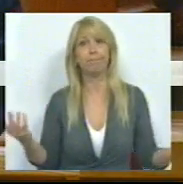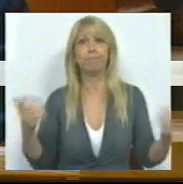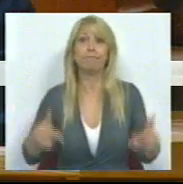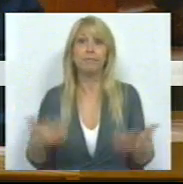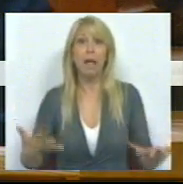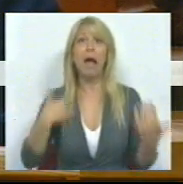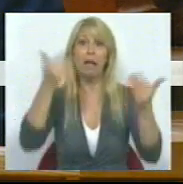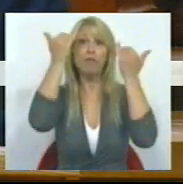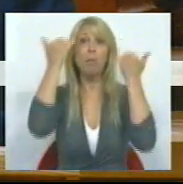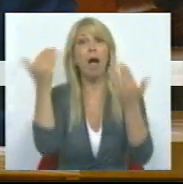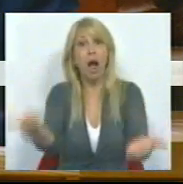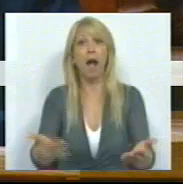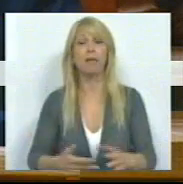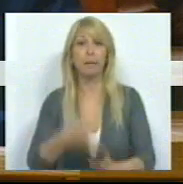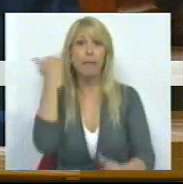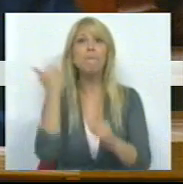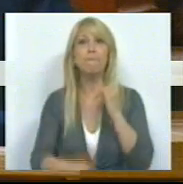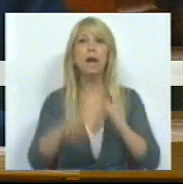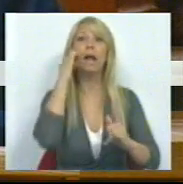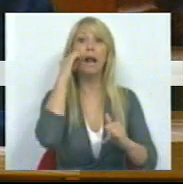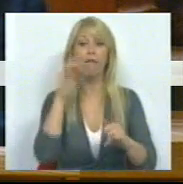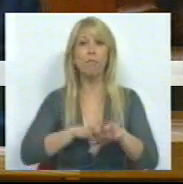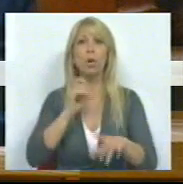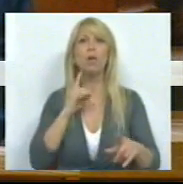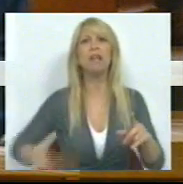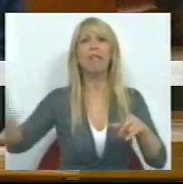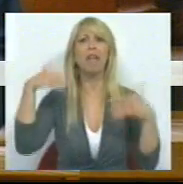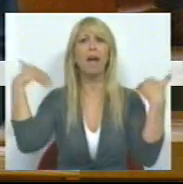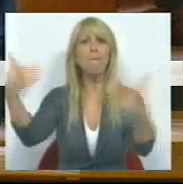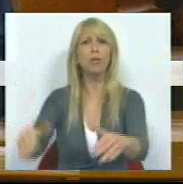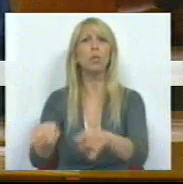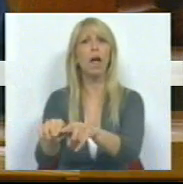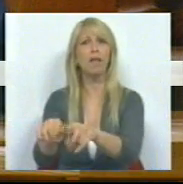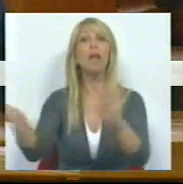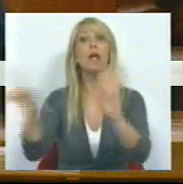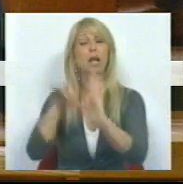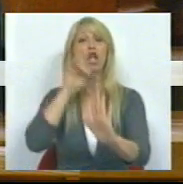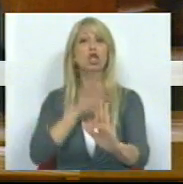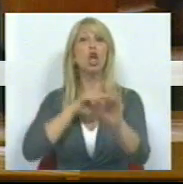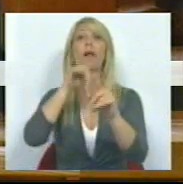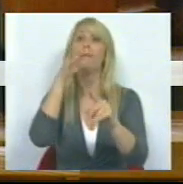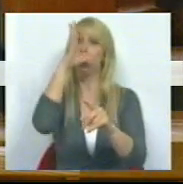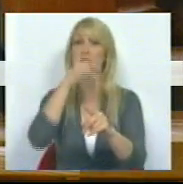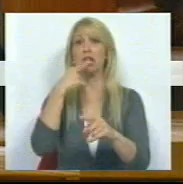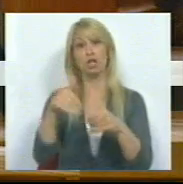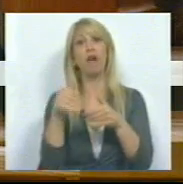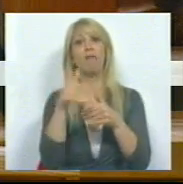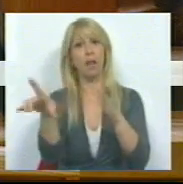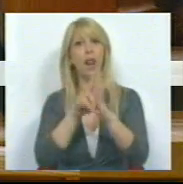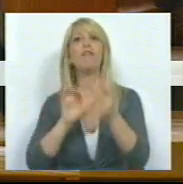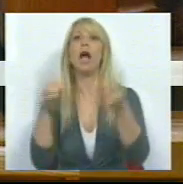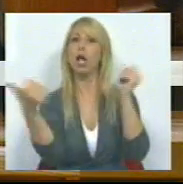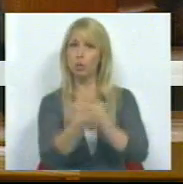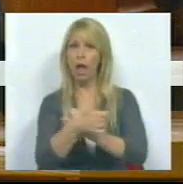pairam notícias de ameaças graves sobre as terras baldias, cuja lei, a senhora ministra diz que vai ser alterada, incluída na